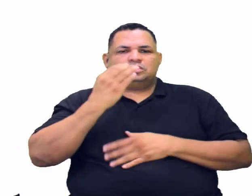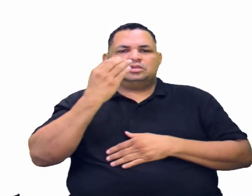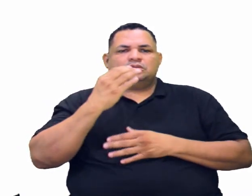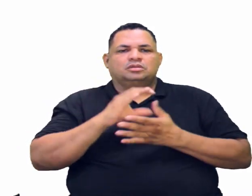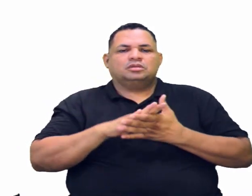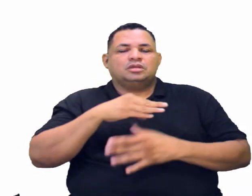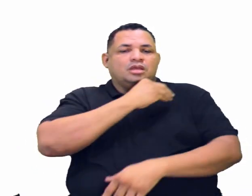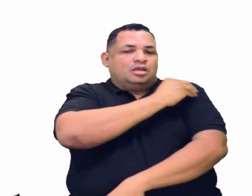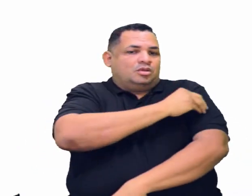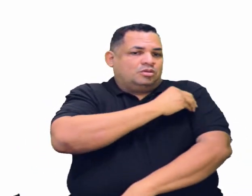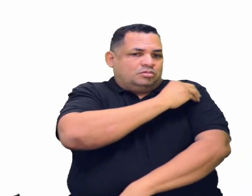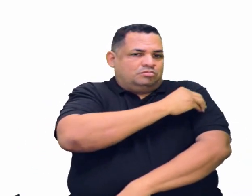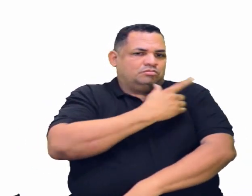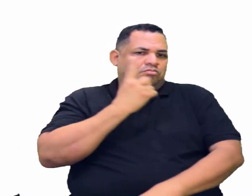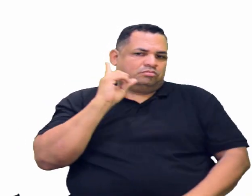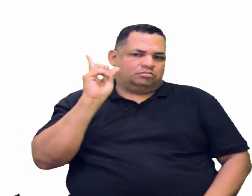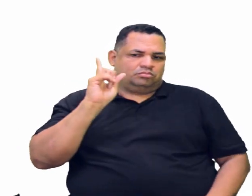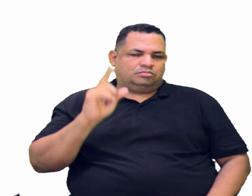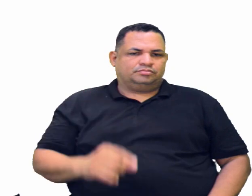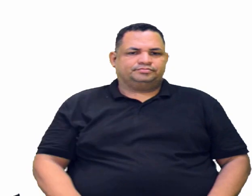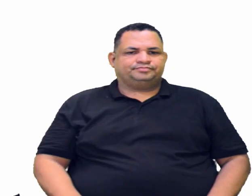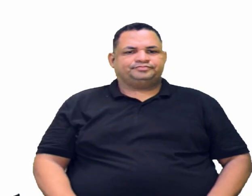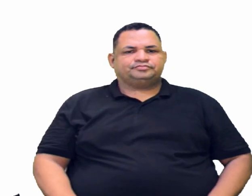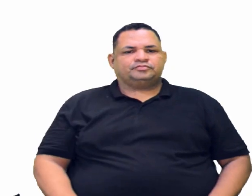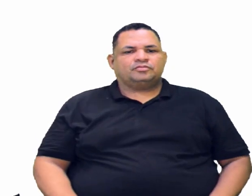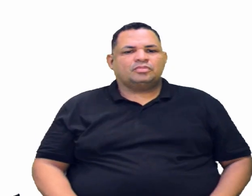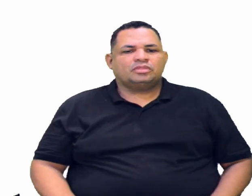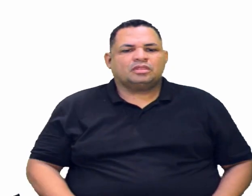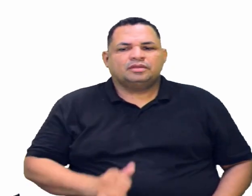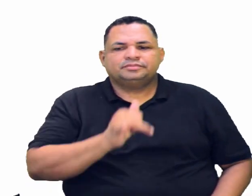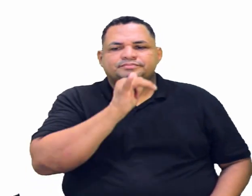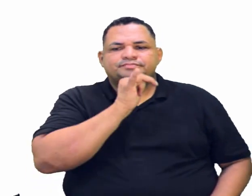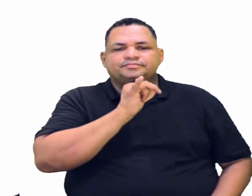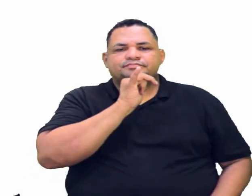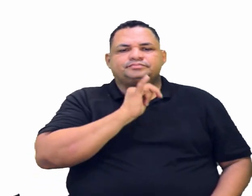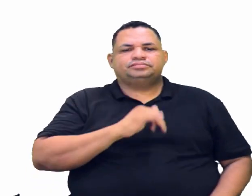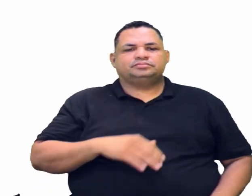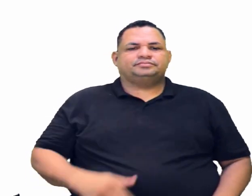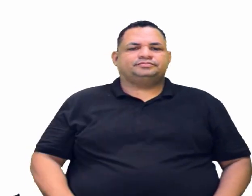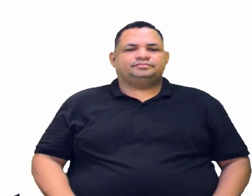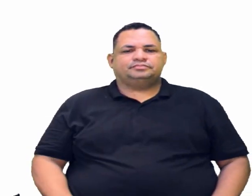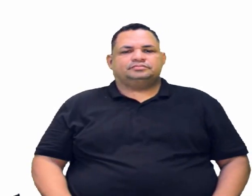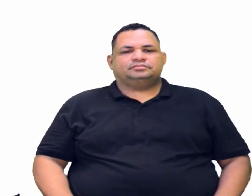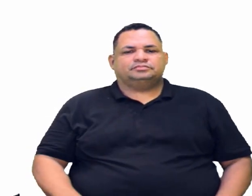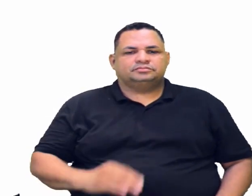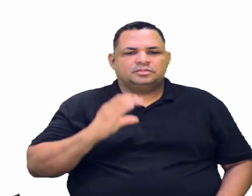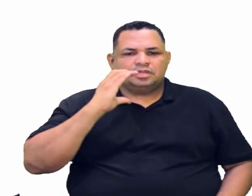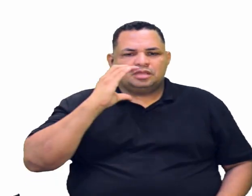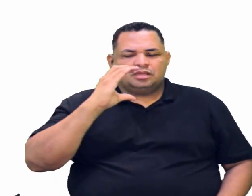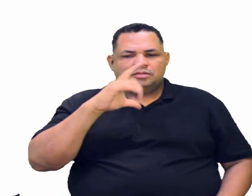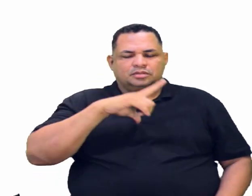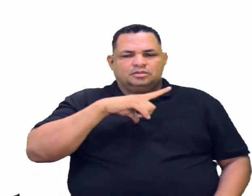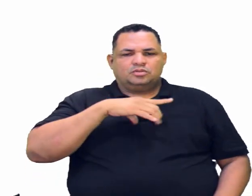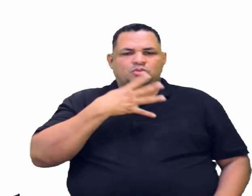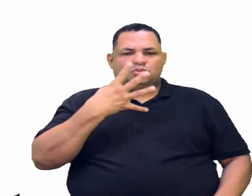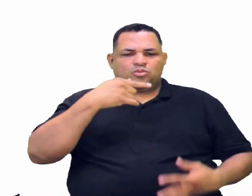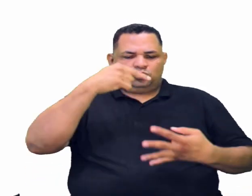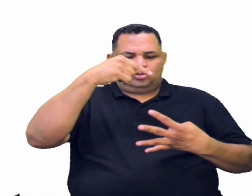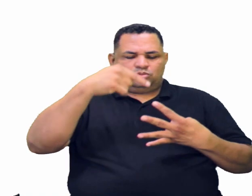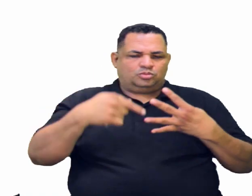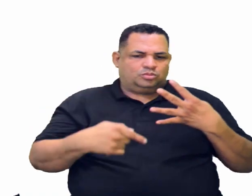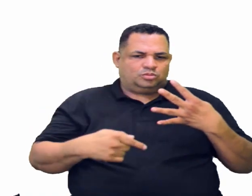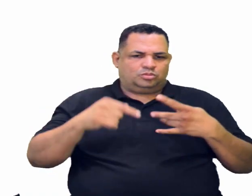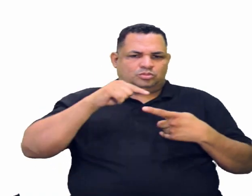chamamos de álcool, tranquilo? Então aqui, ó, um exemplo de um carbono saturado, quatro ligações